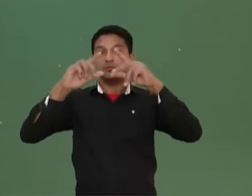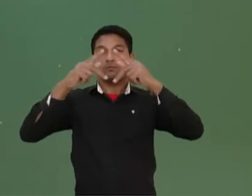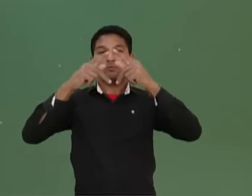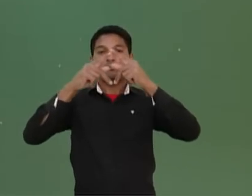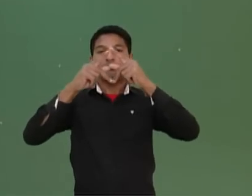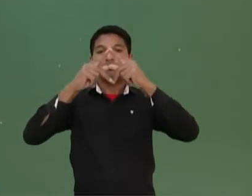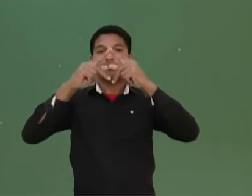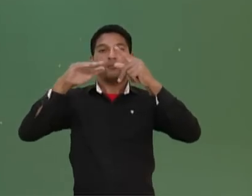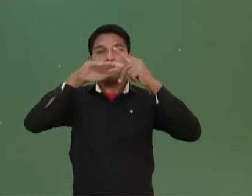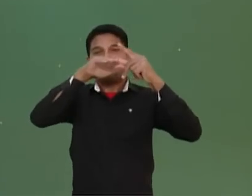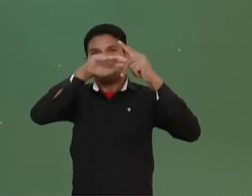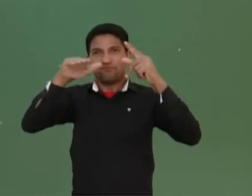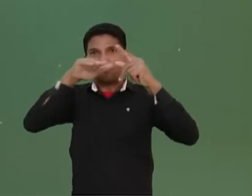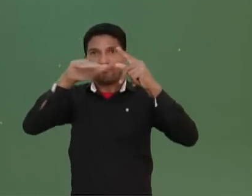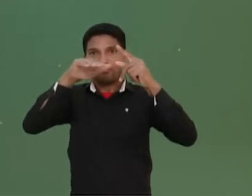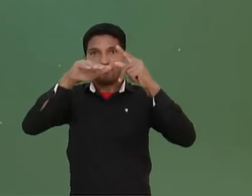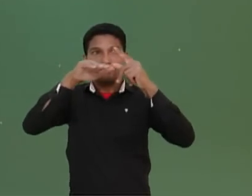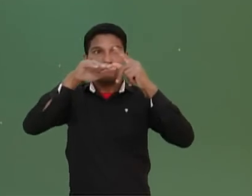o BE...